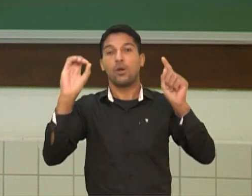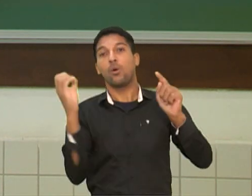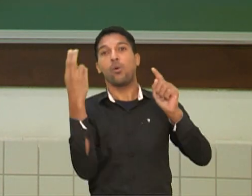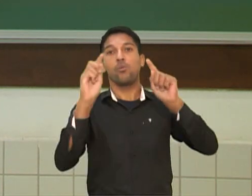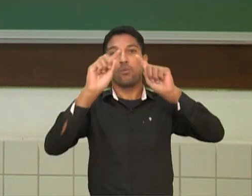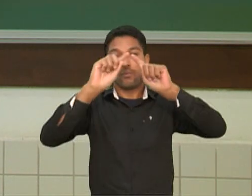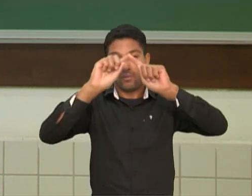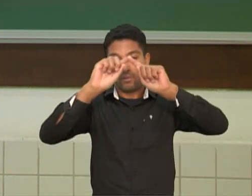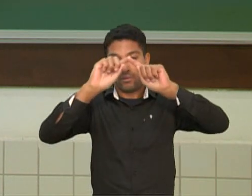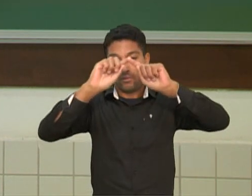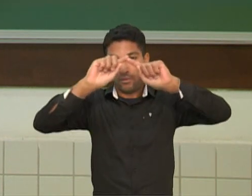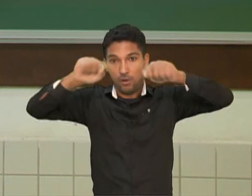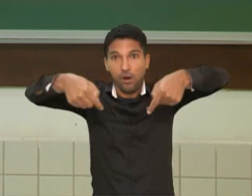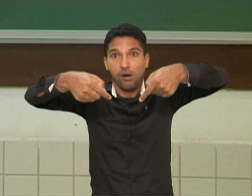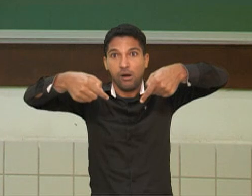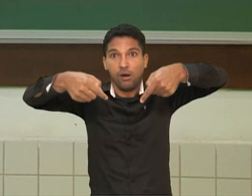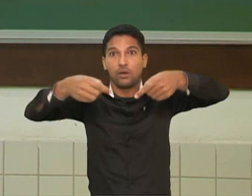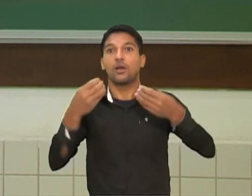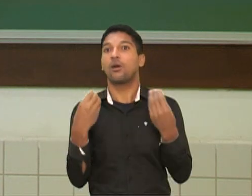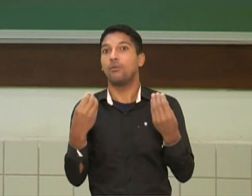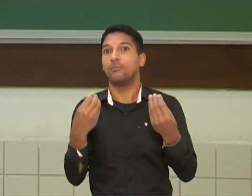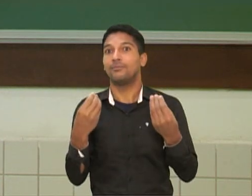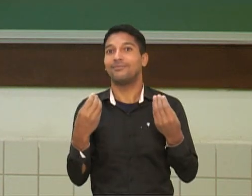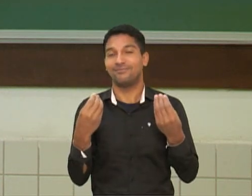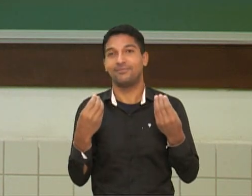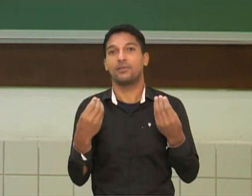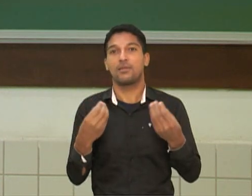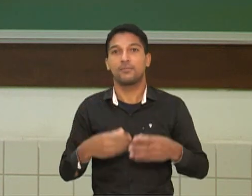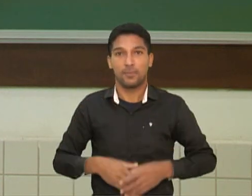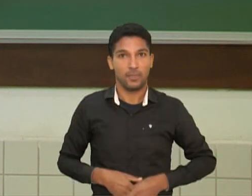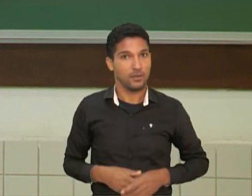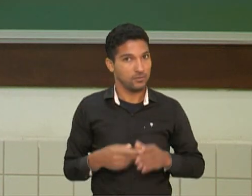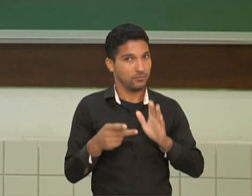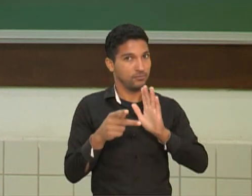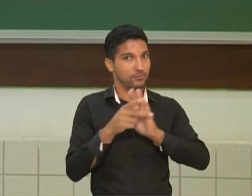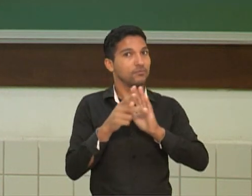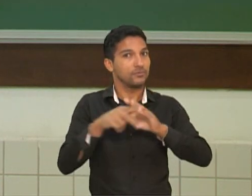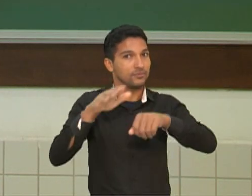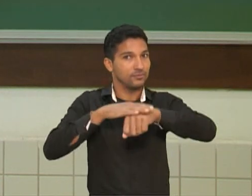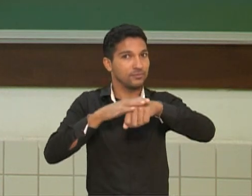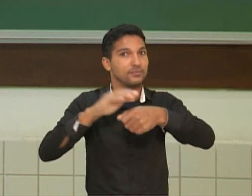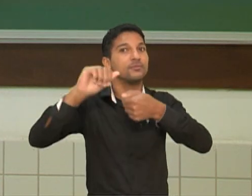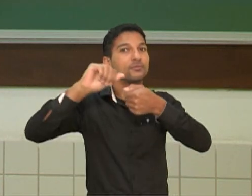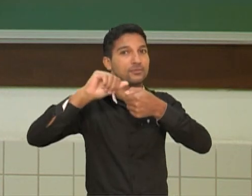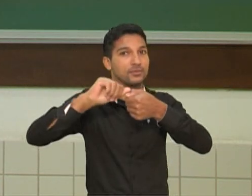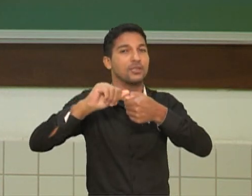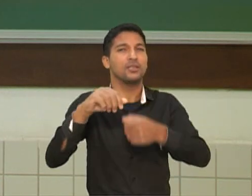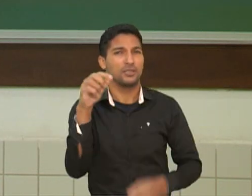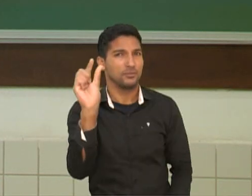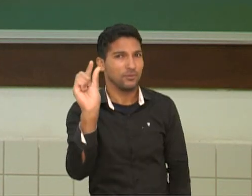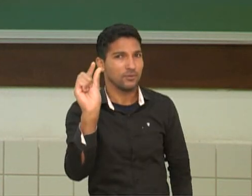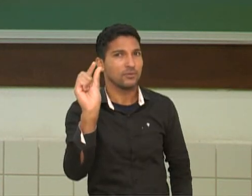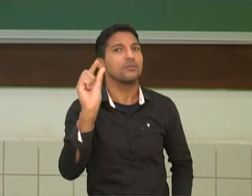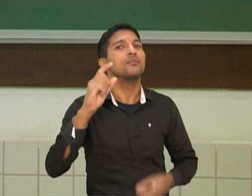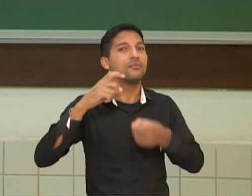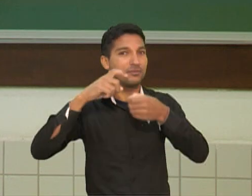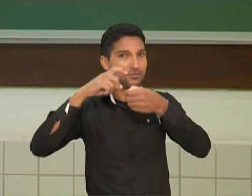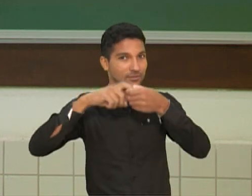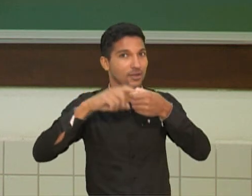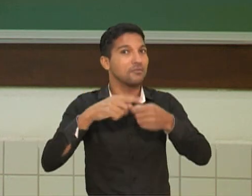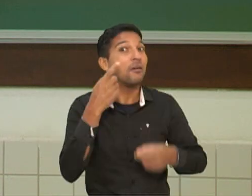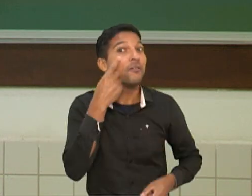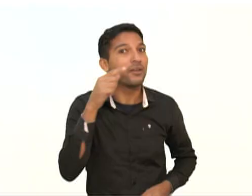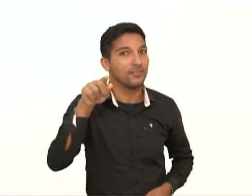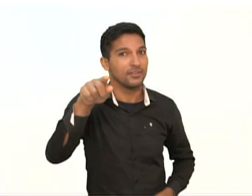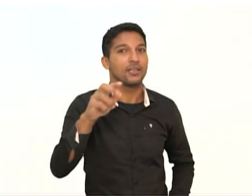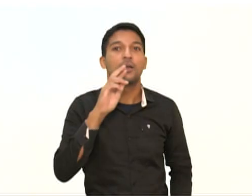aula todinha só para poder falar de equação de grau 2 usando os números complexos. E aí eu volto daqui a pouquinho para verificar se você